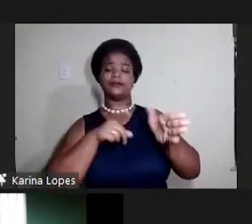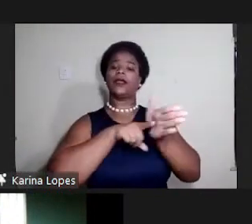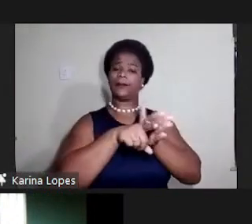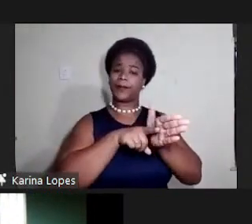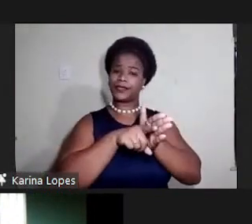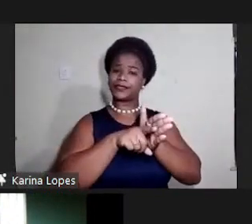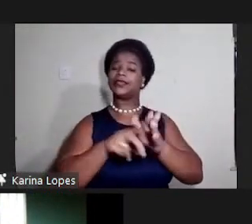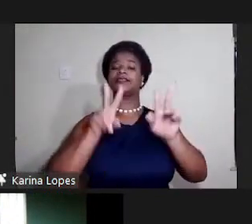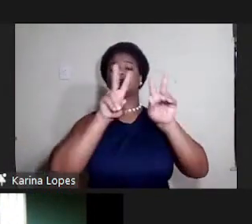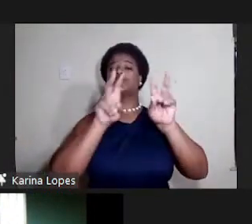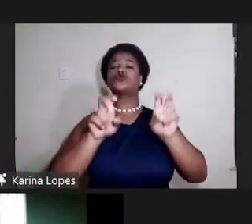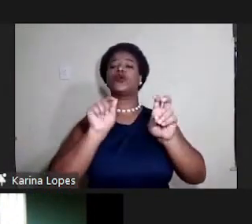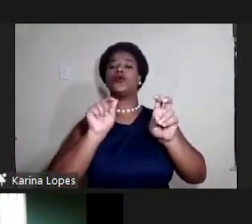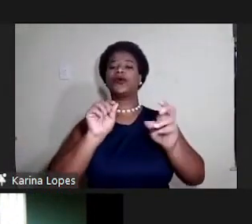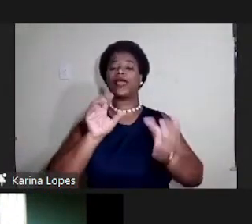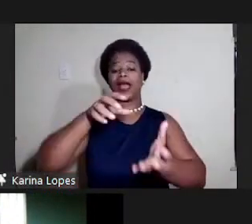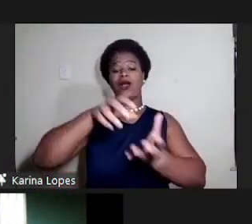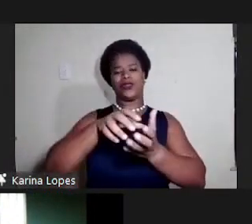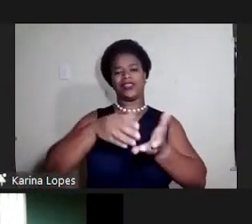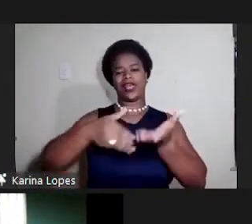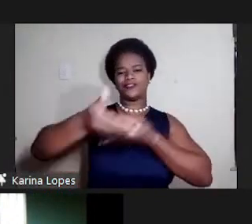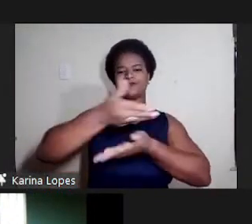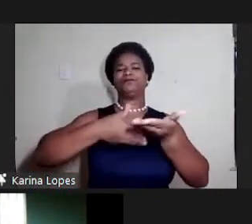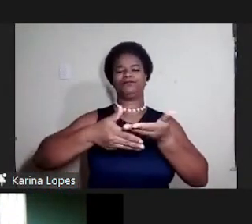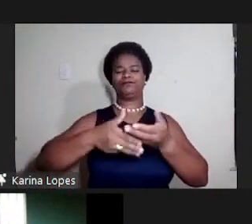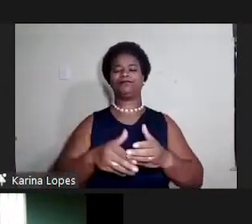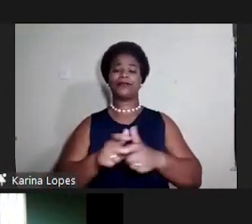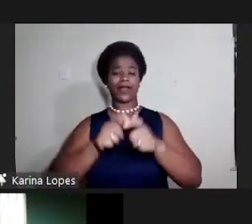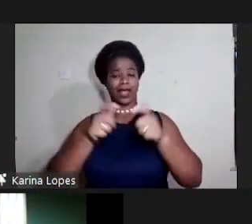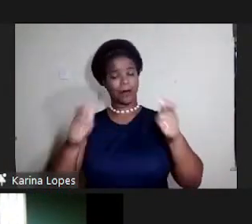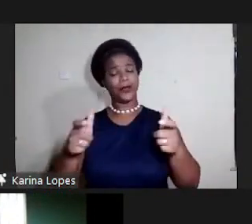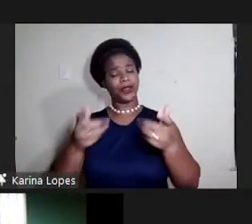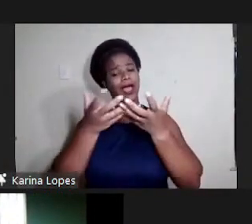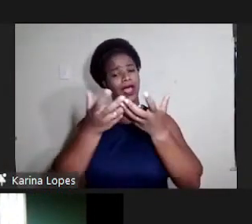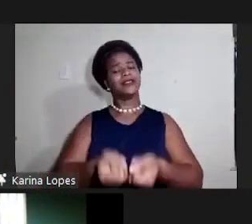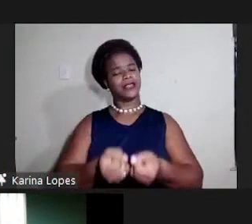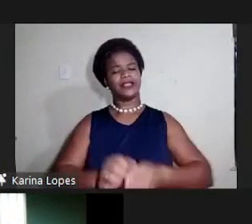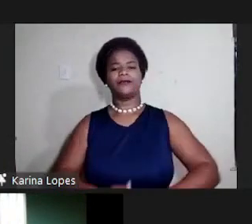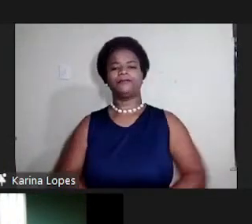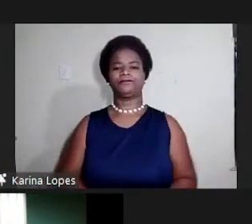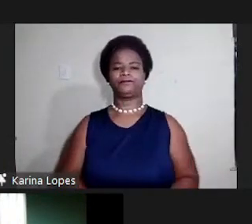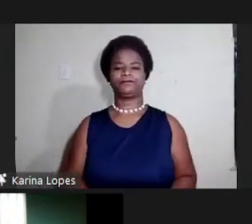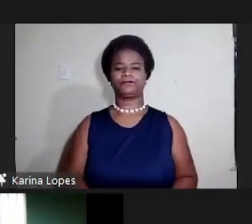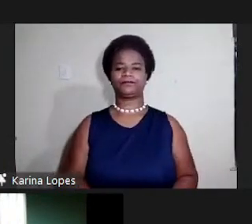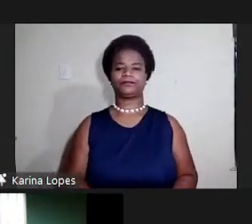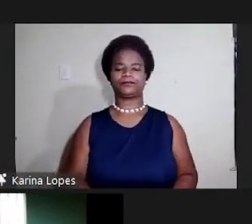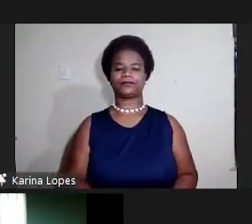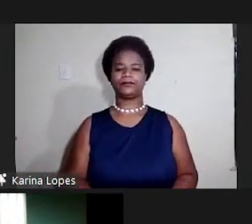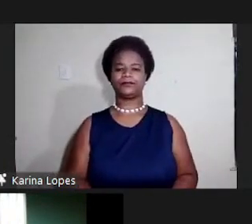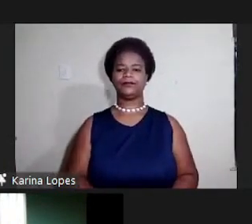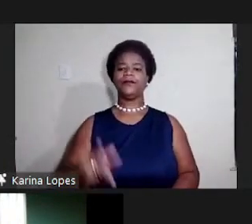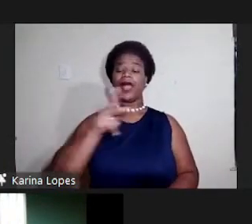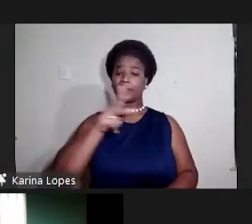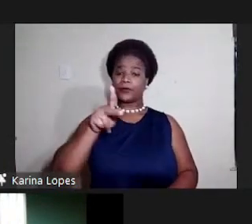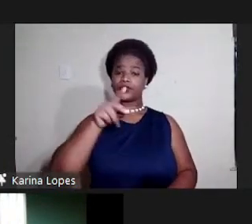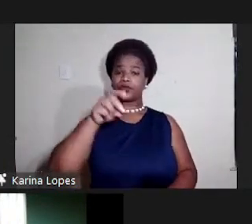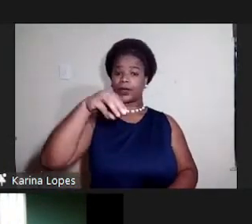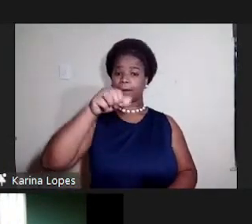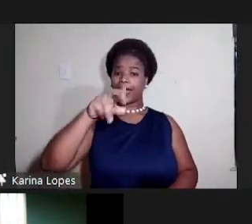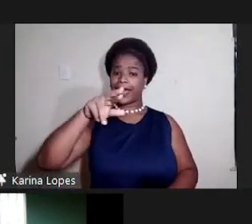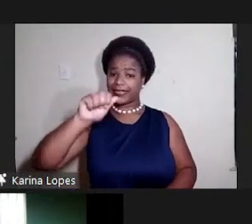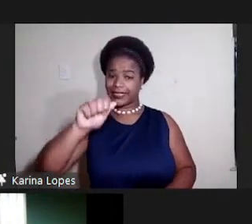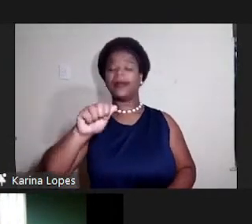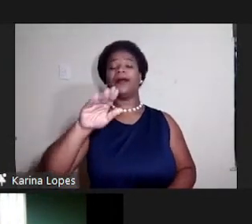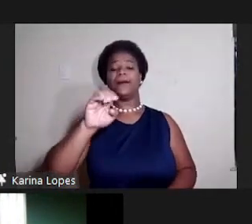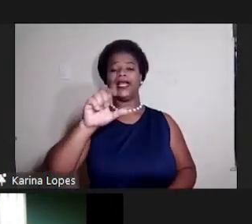nossa unidade. Muitas delas aceitaram o convite. A professora Maria Bellini foi sinônimo de